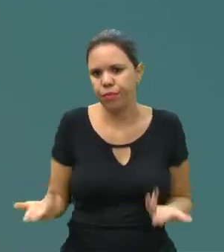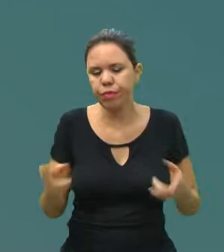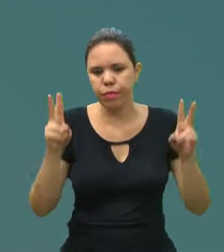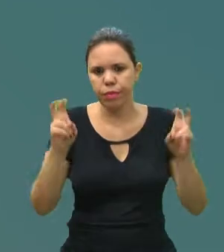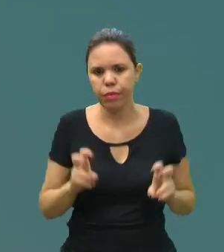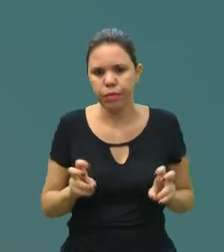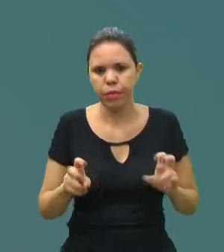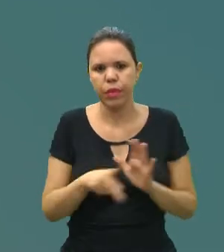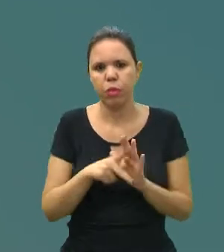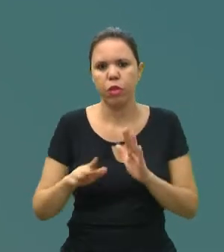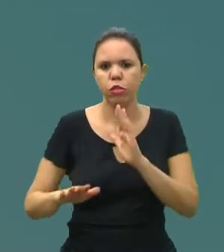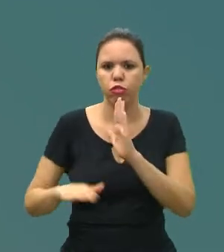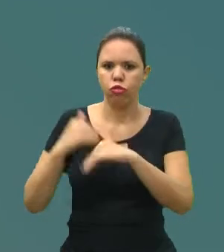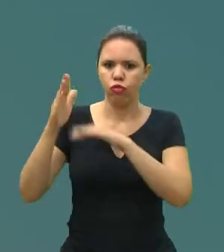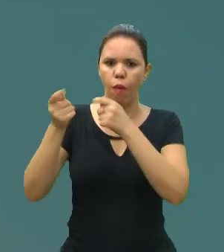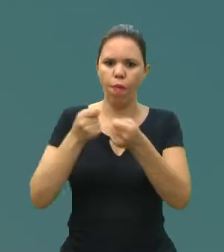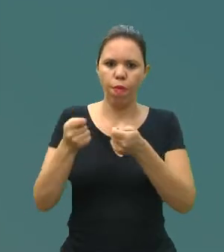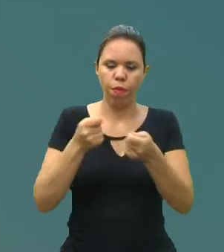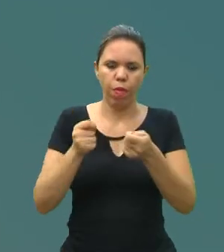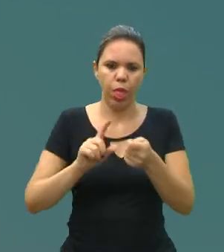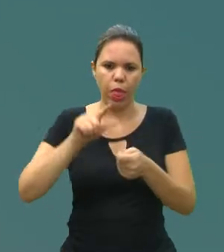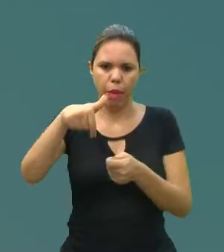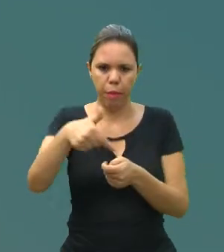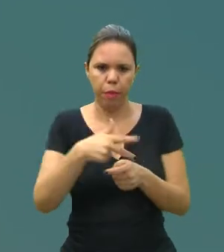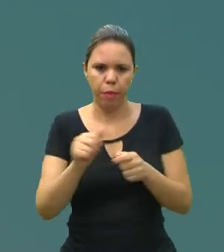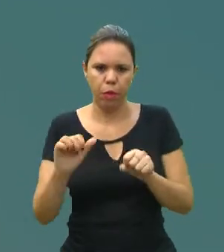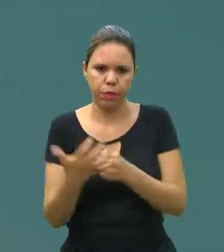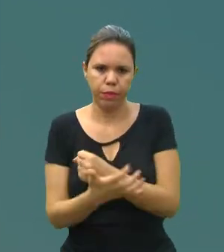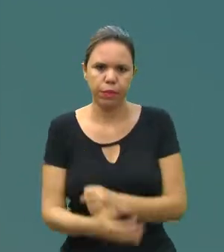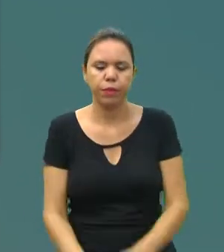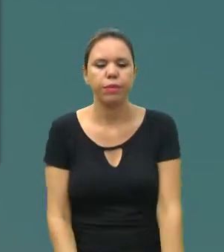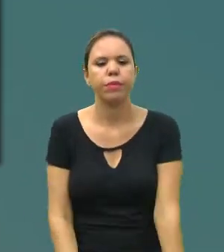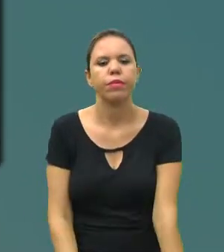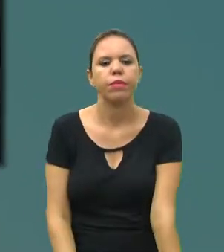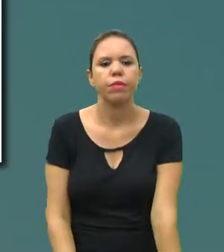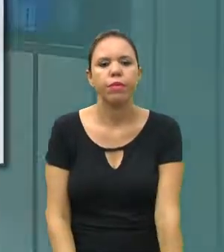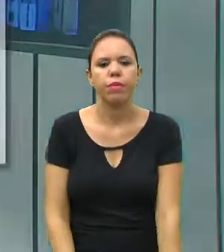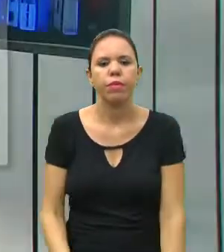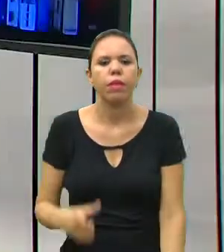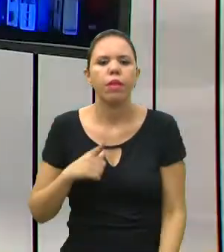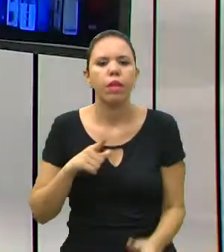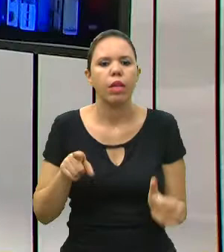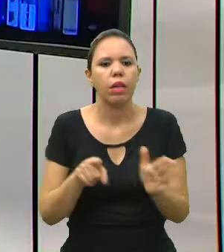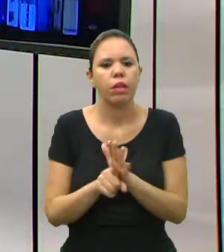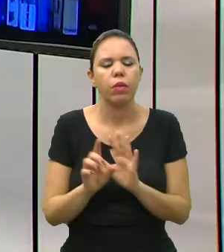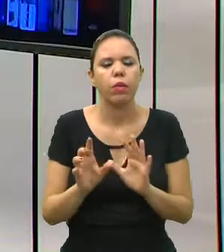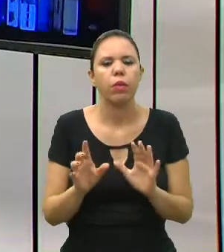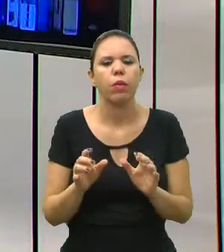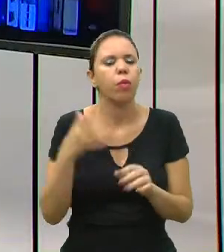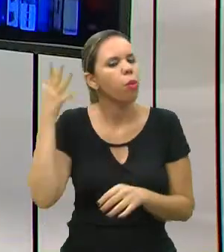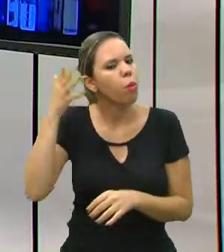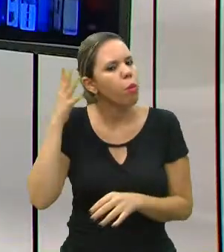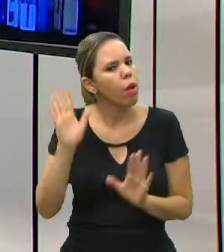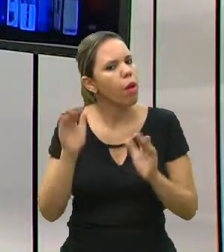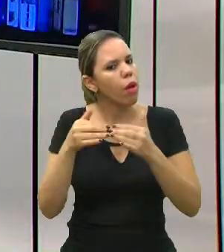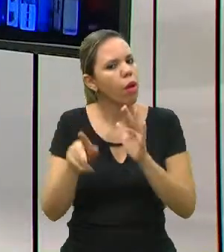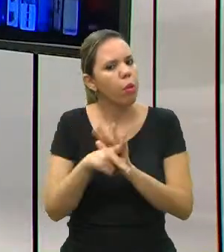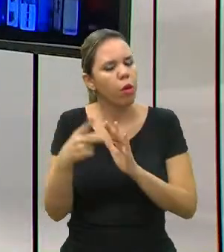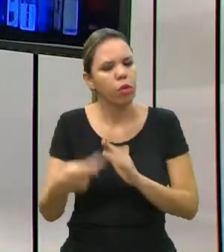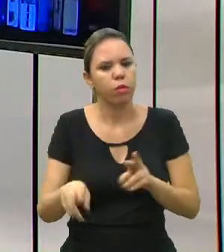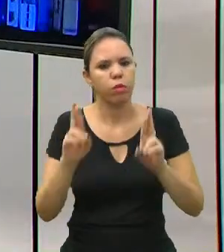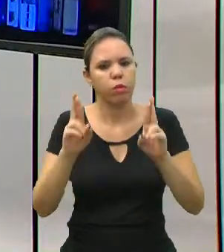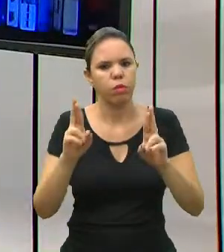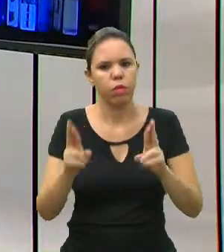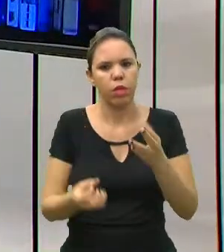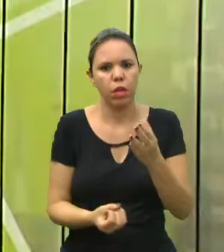em relação ao próprio desenvolvimento da economia pós-pandemia. Doutor, existe um evento muito específico e